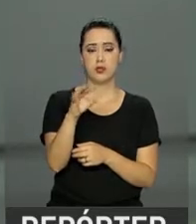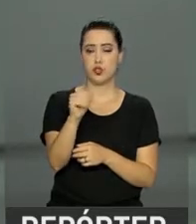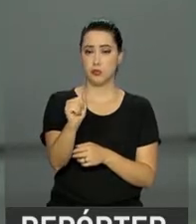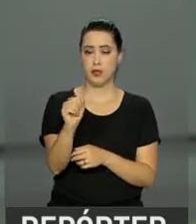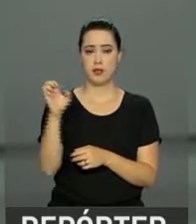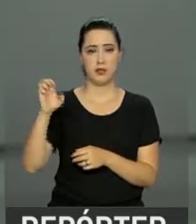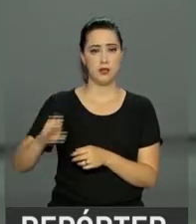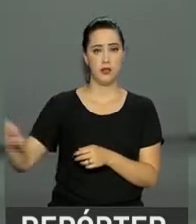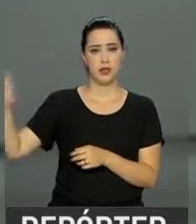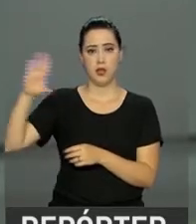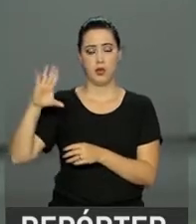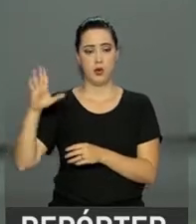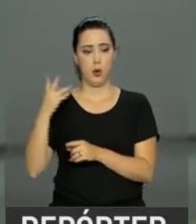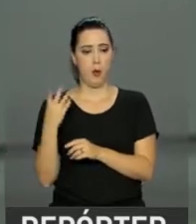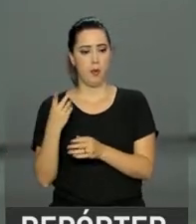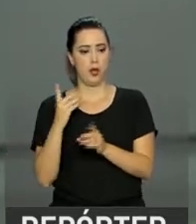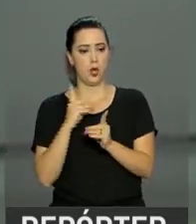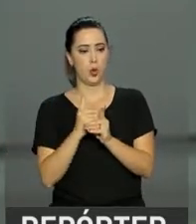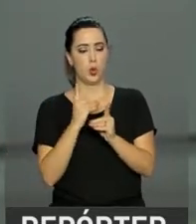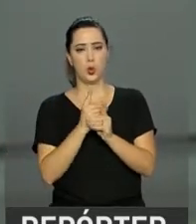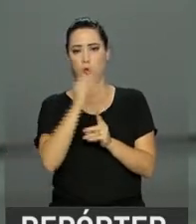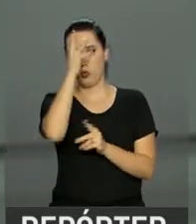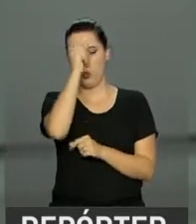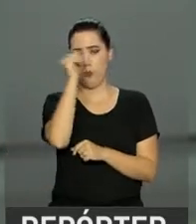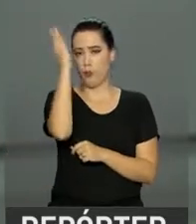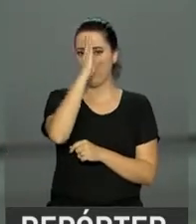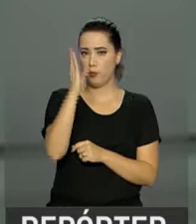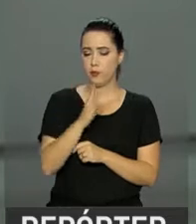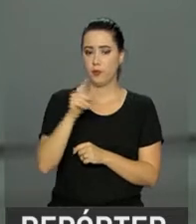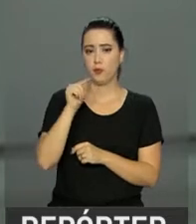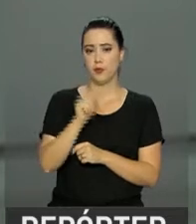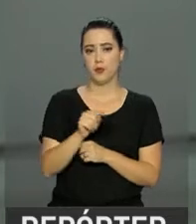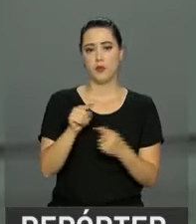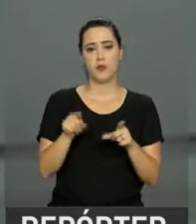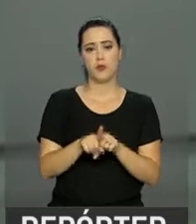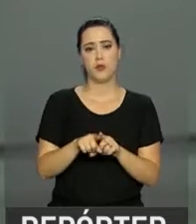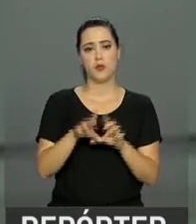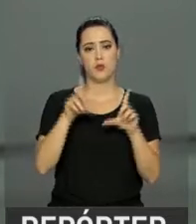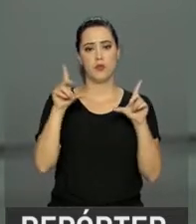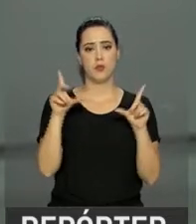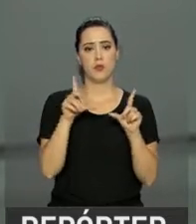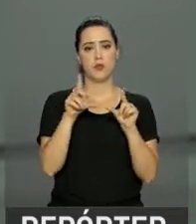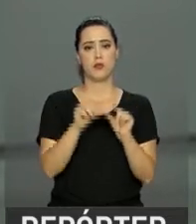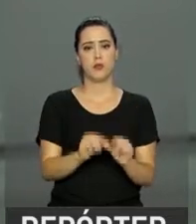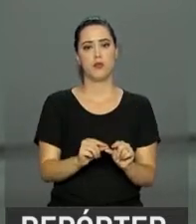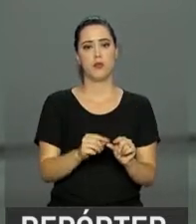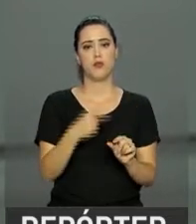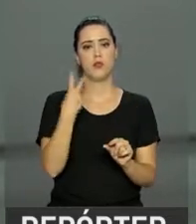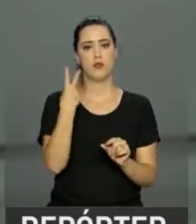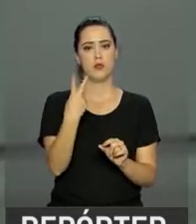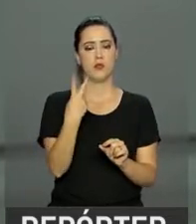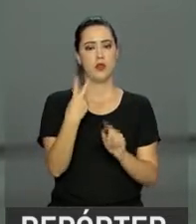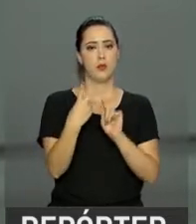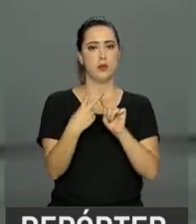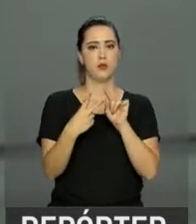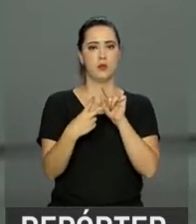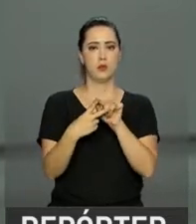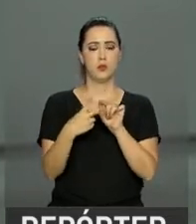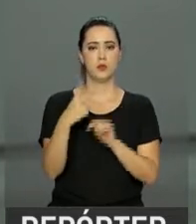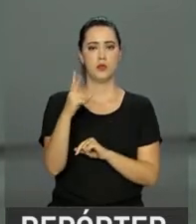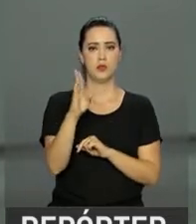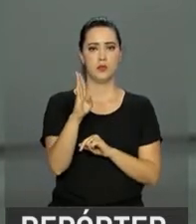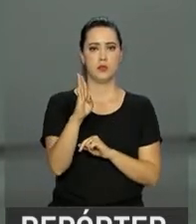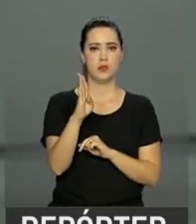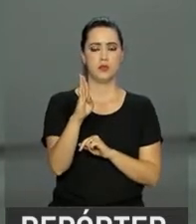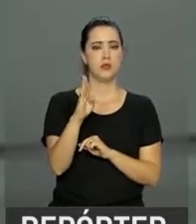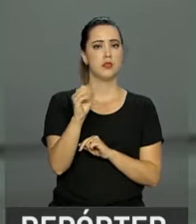união europeia encontrados na carne de frango desses frigoríficos em para dois tipos de bactérias a